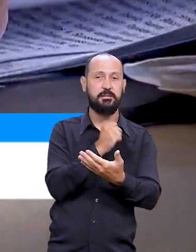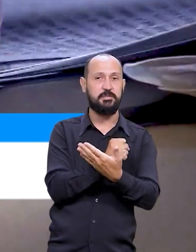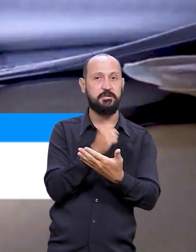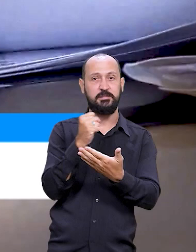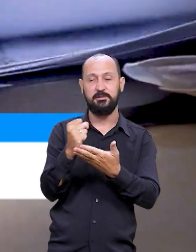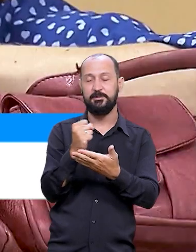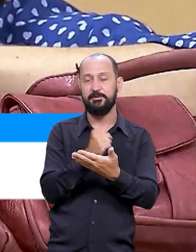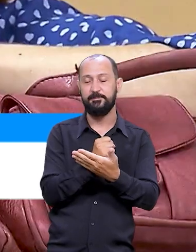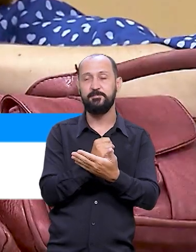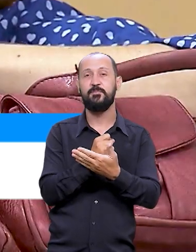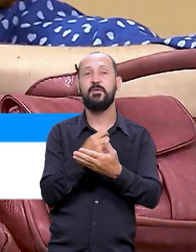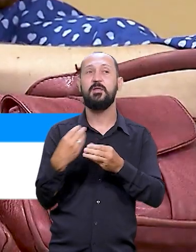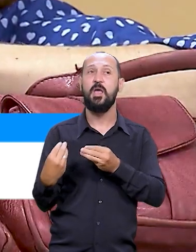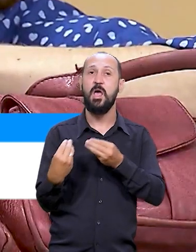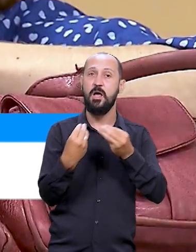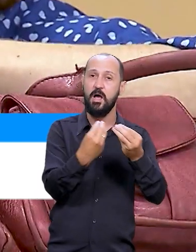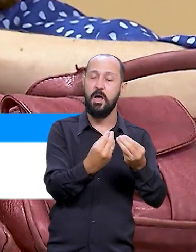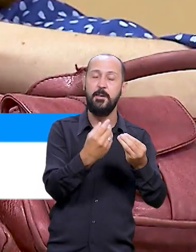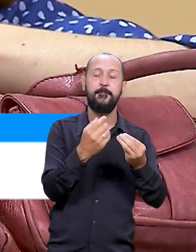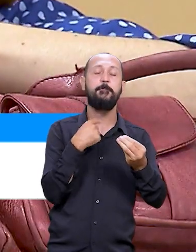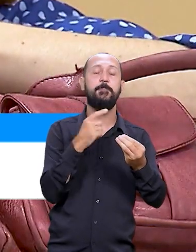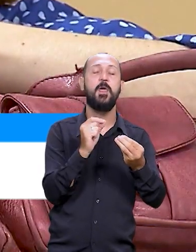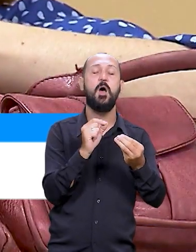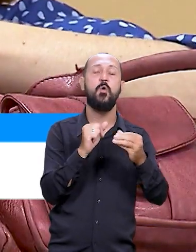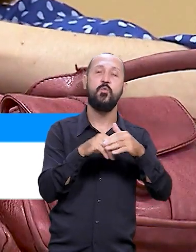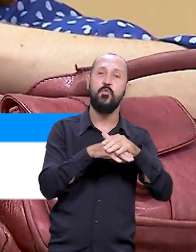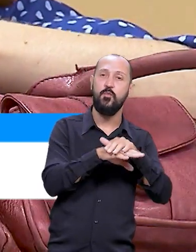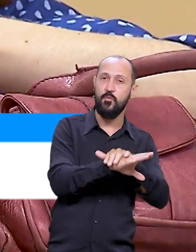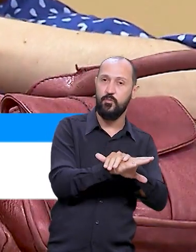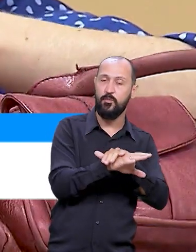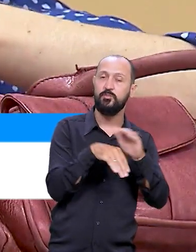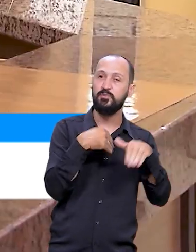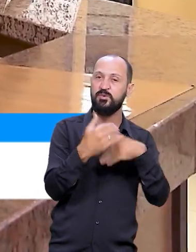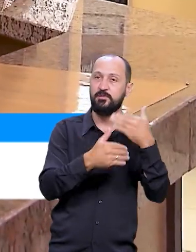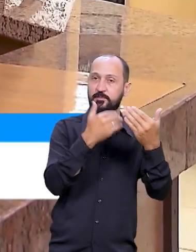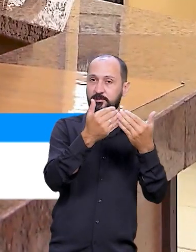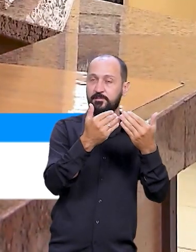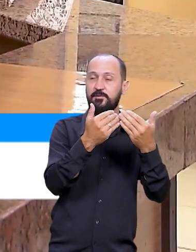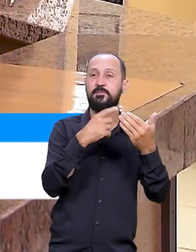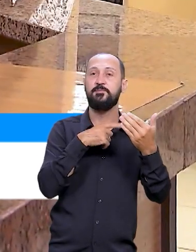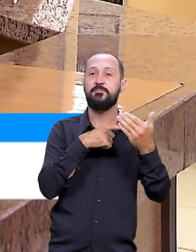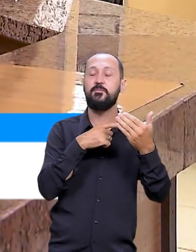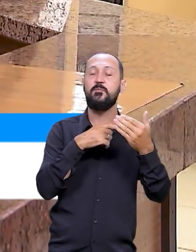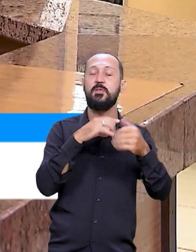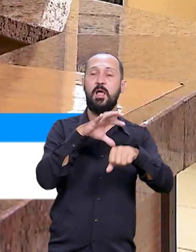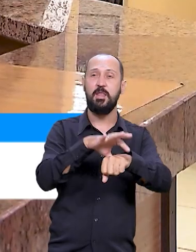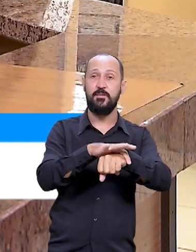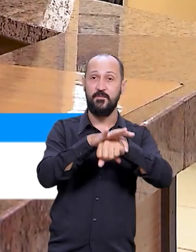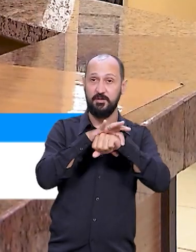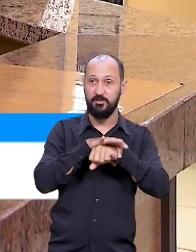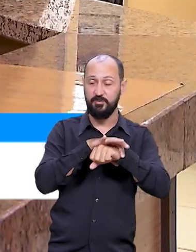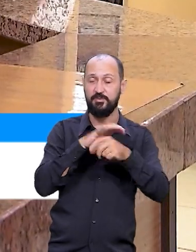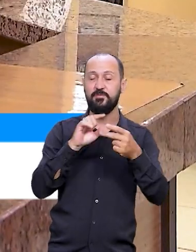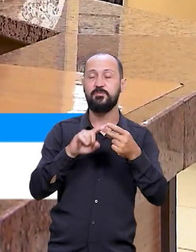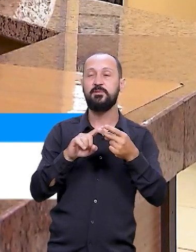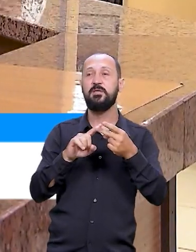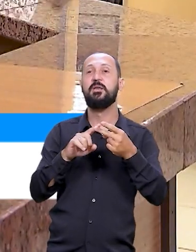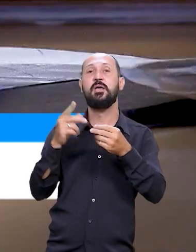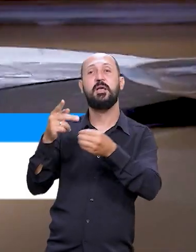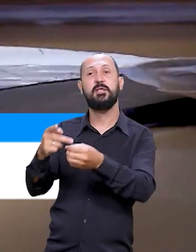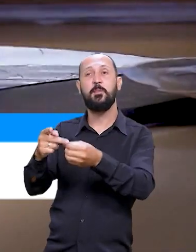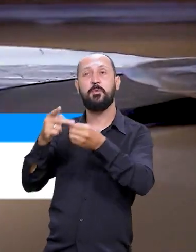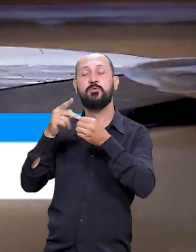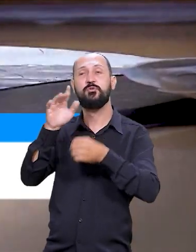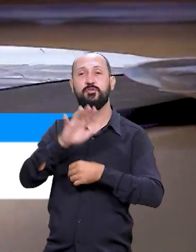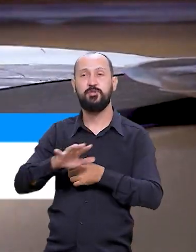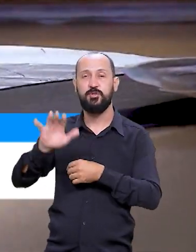ao valor das escrituras que é destinado aos respectivos fundos de desenvolvimento da Defensoria Pública